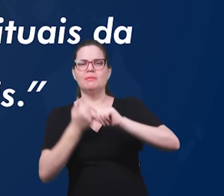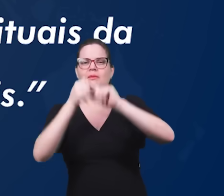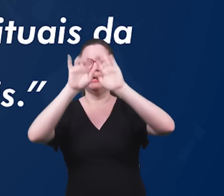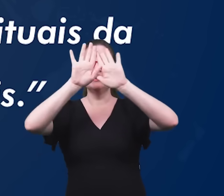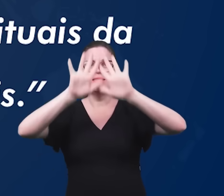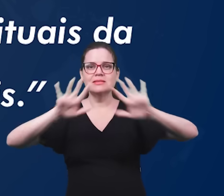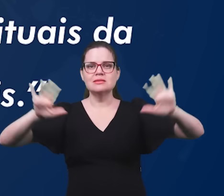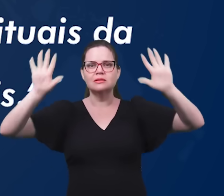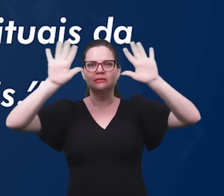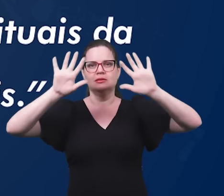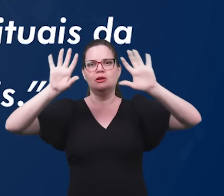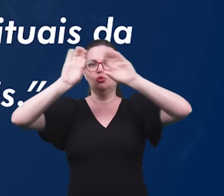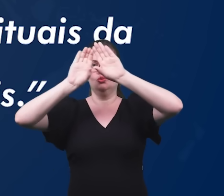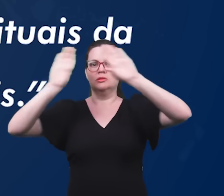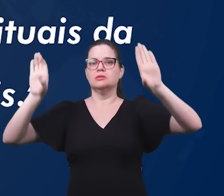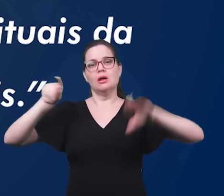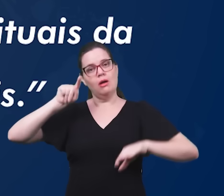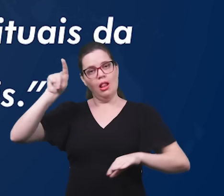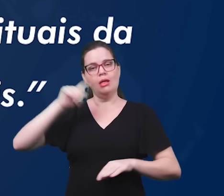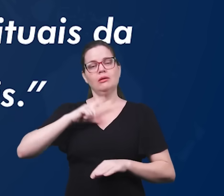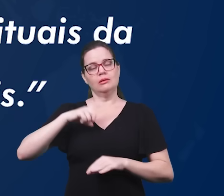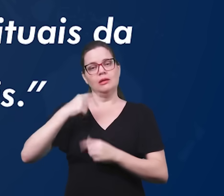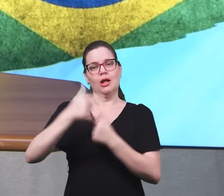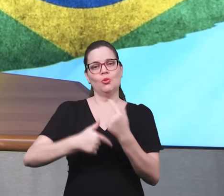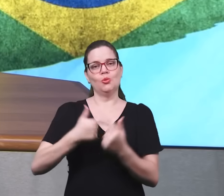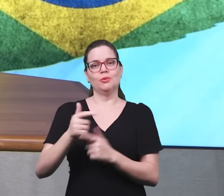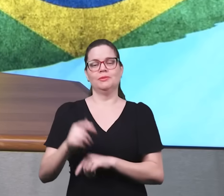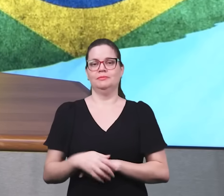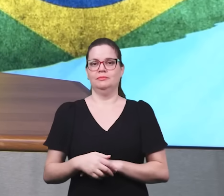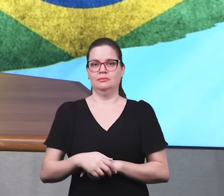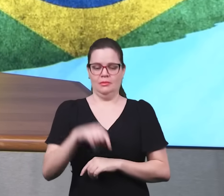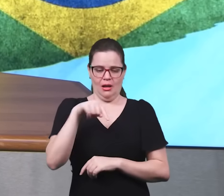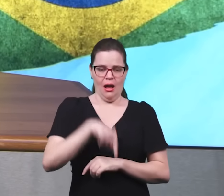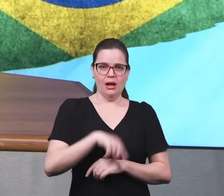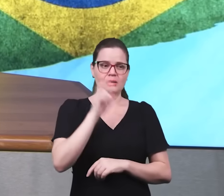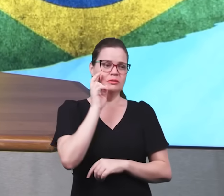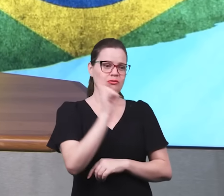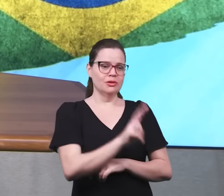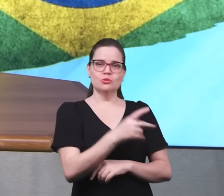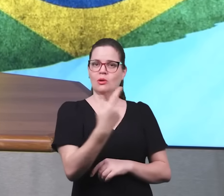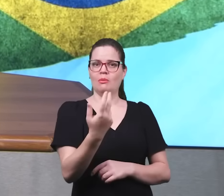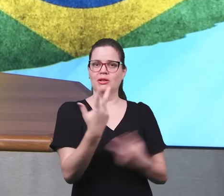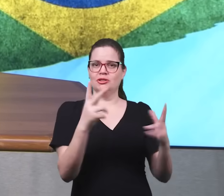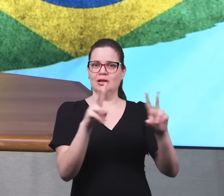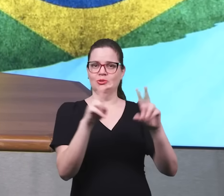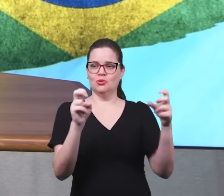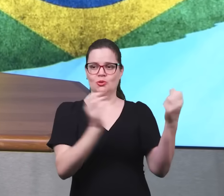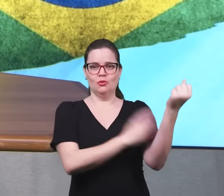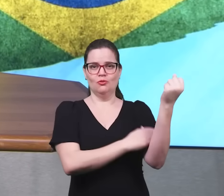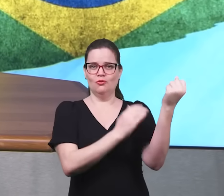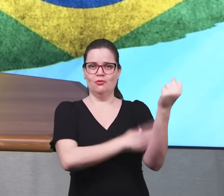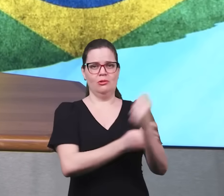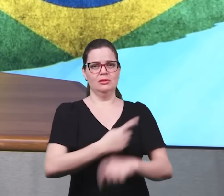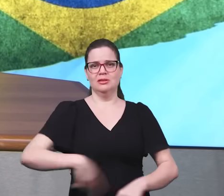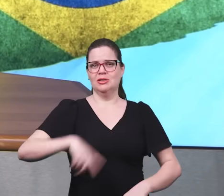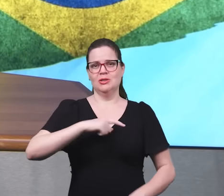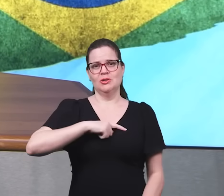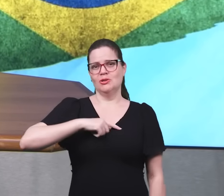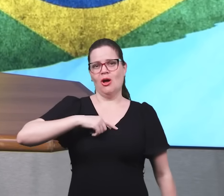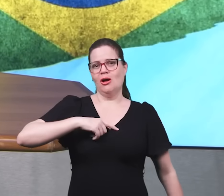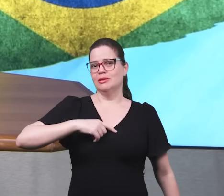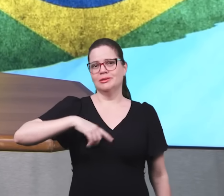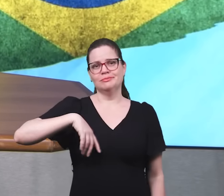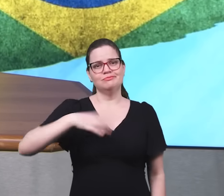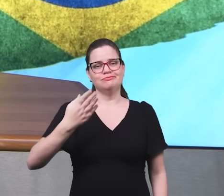lugares celestiais. É ali que está a nossa luta. Na carne, nós podemos até perder. Na nossa força